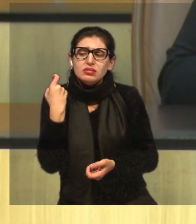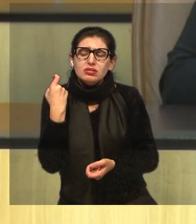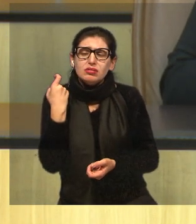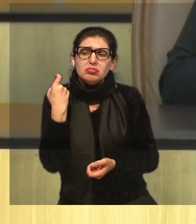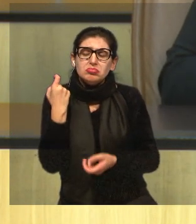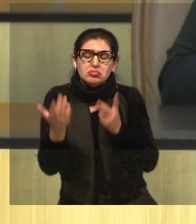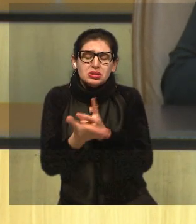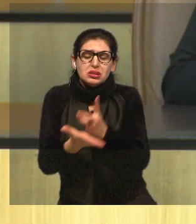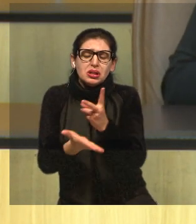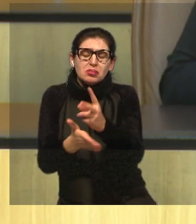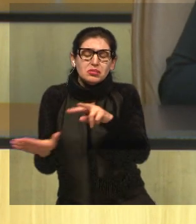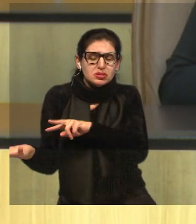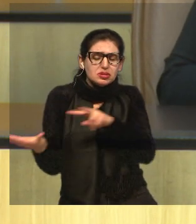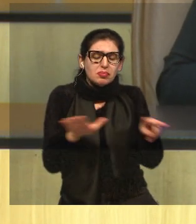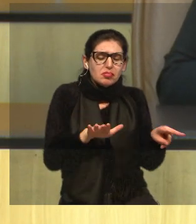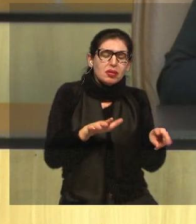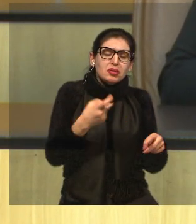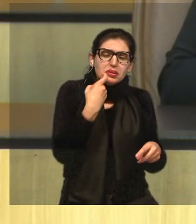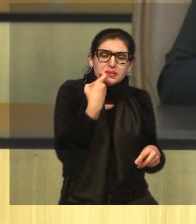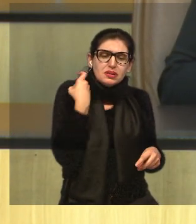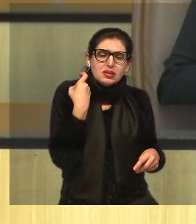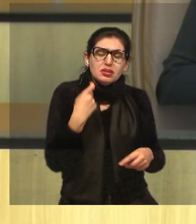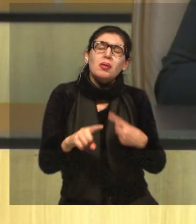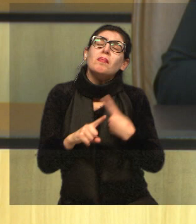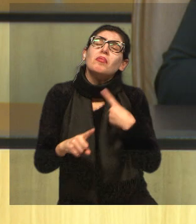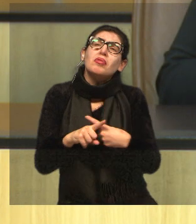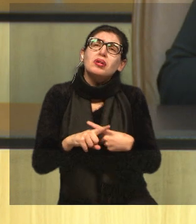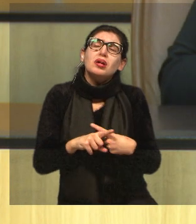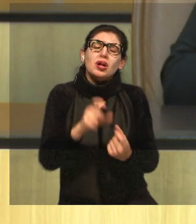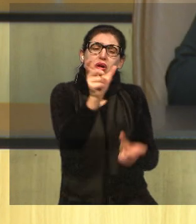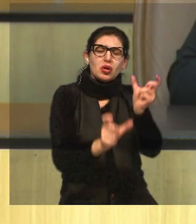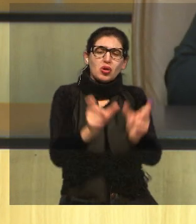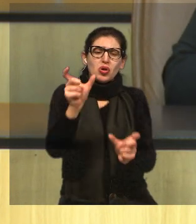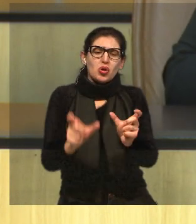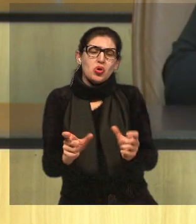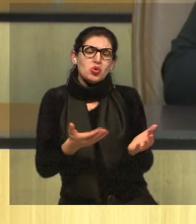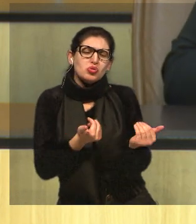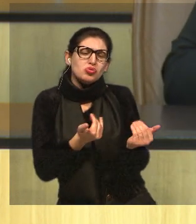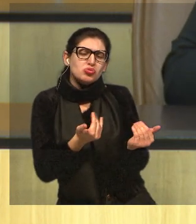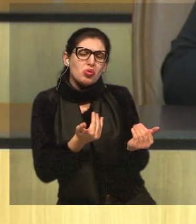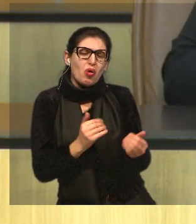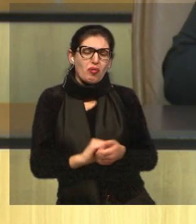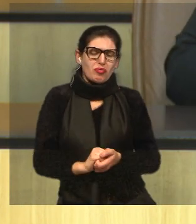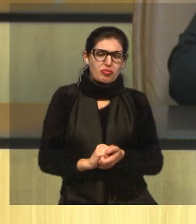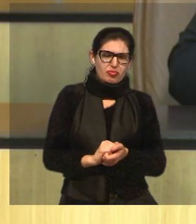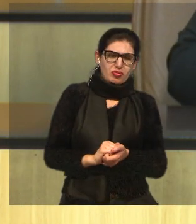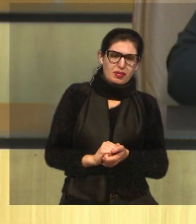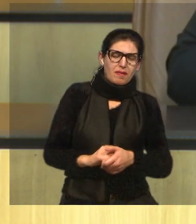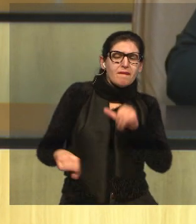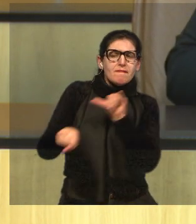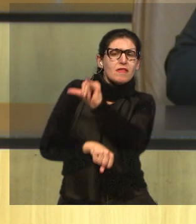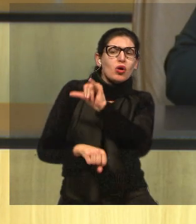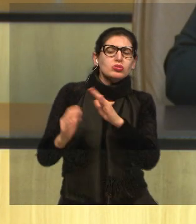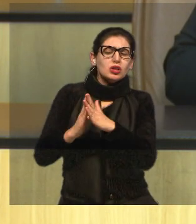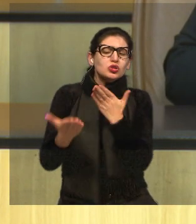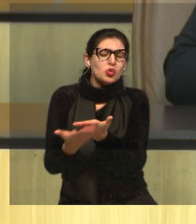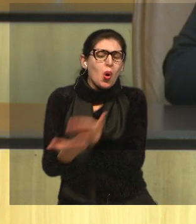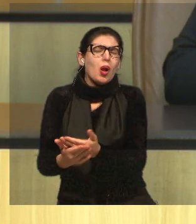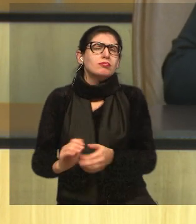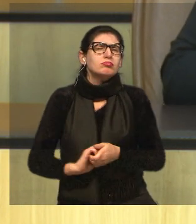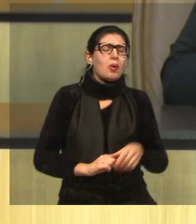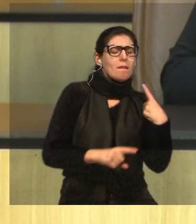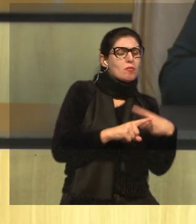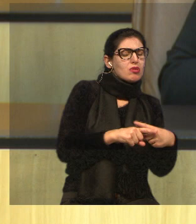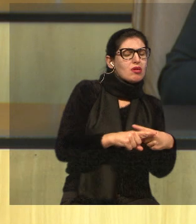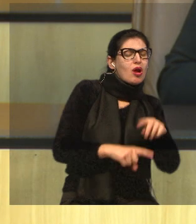para dizer por que eles estão lá? Por que eles estão matando aula? Por que eles estão usando droga?